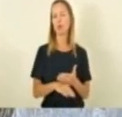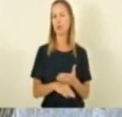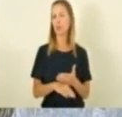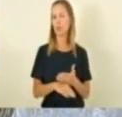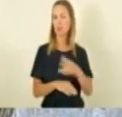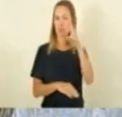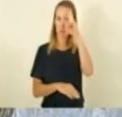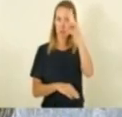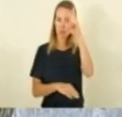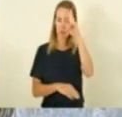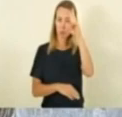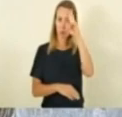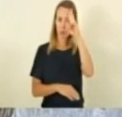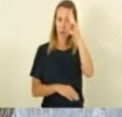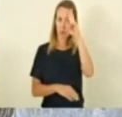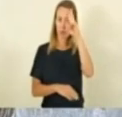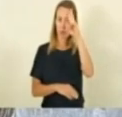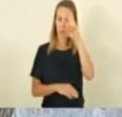de segunda-feira.